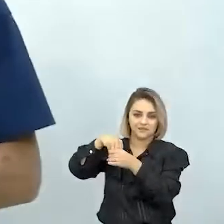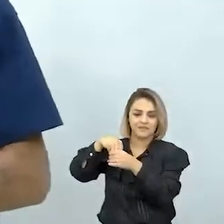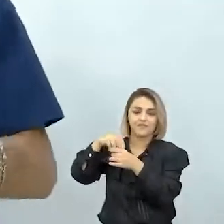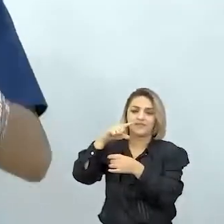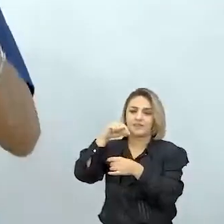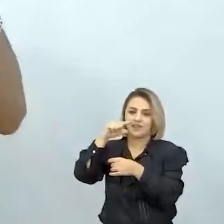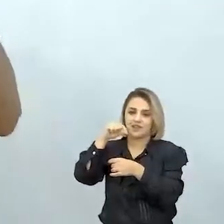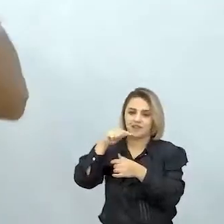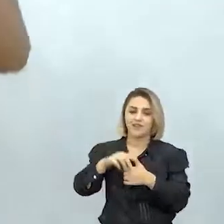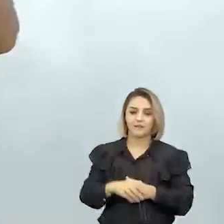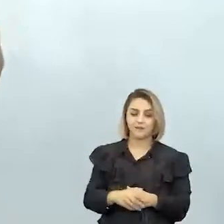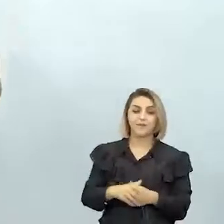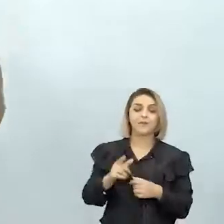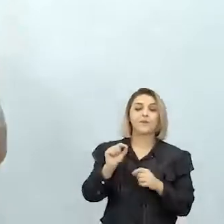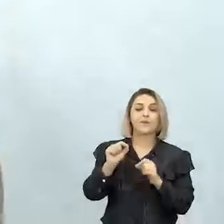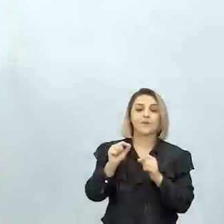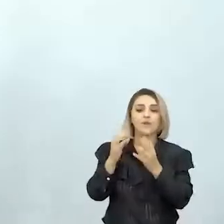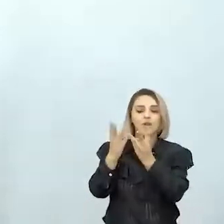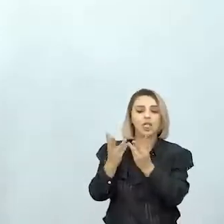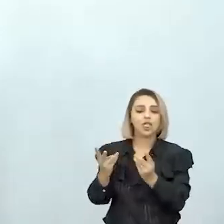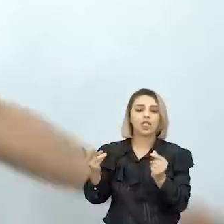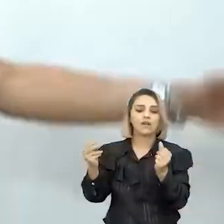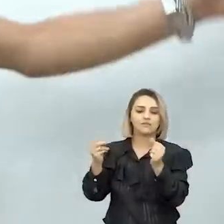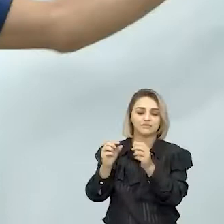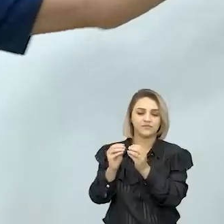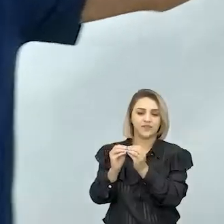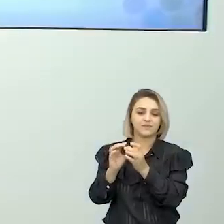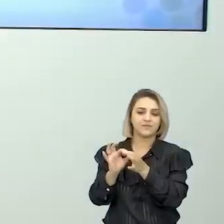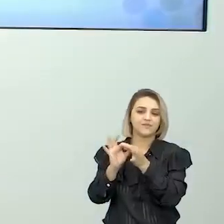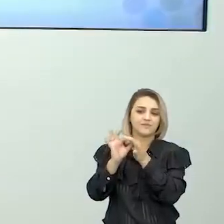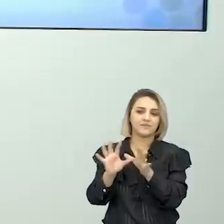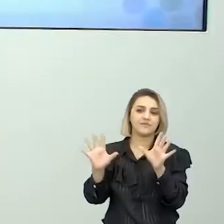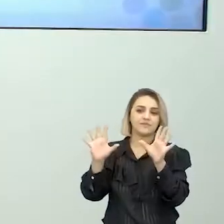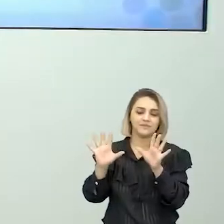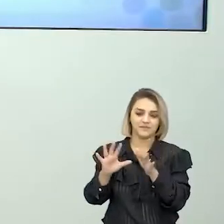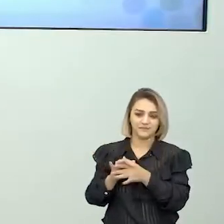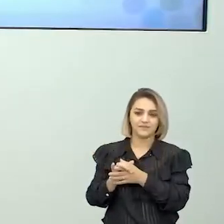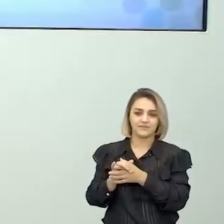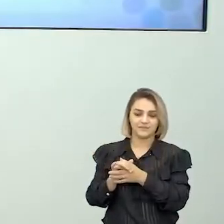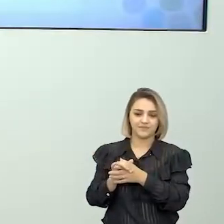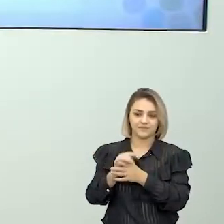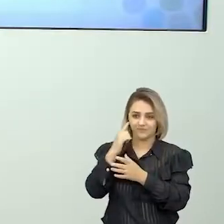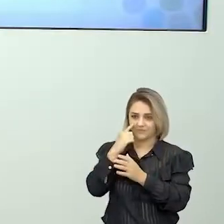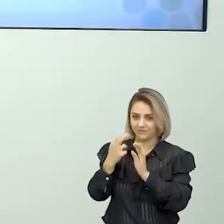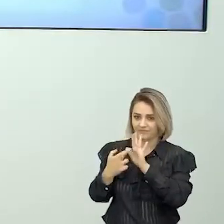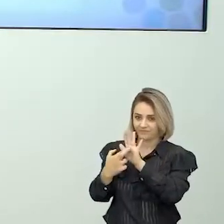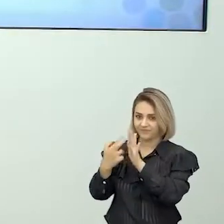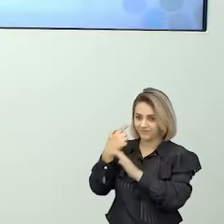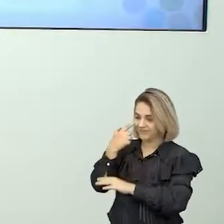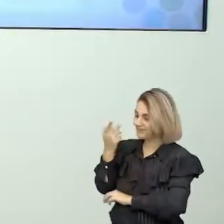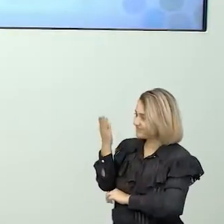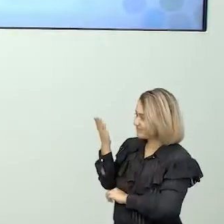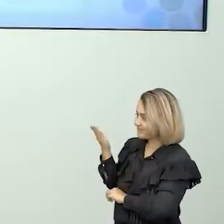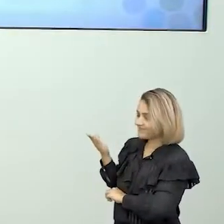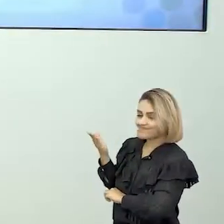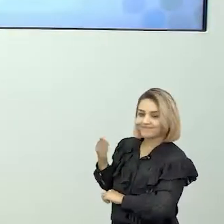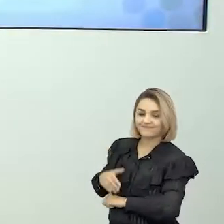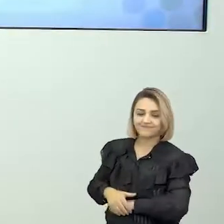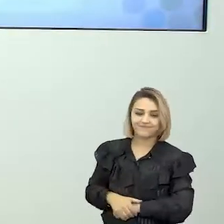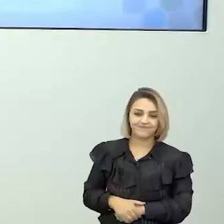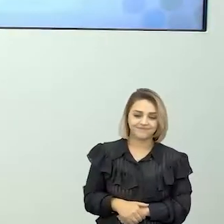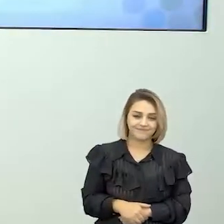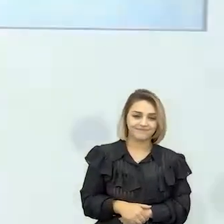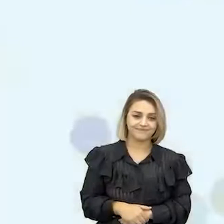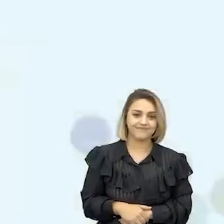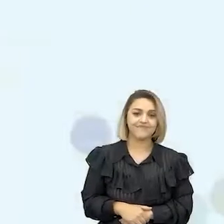quando nós temos a liberdade de um composto em água, representado por isso aqui, né? Por esse esquema.